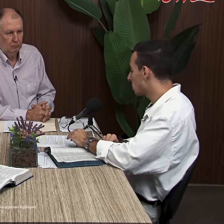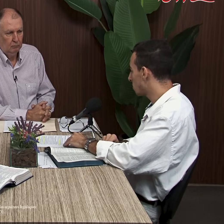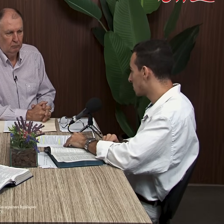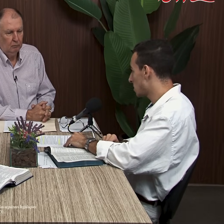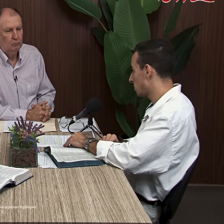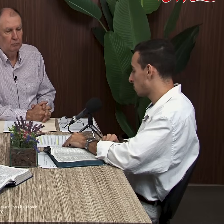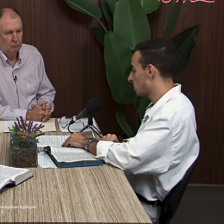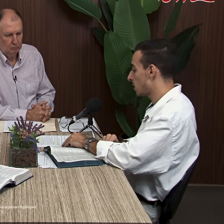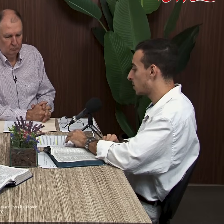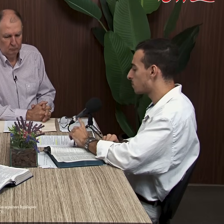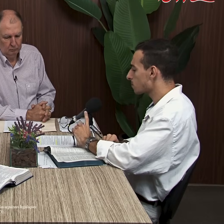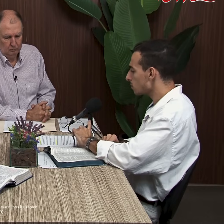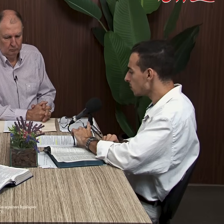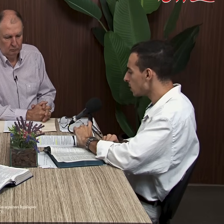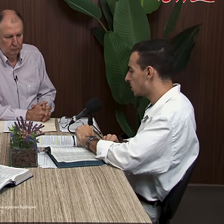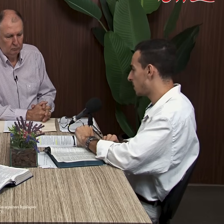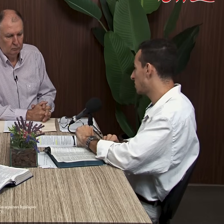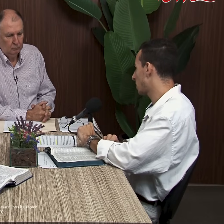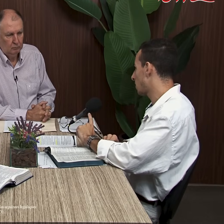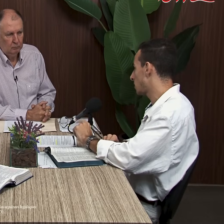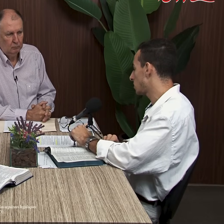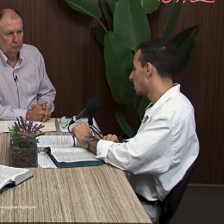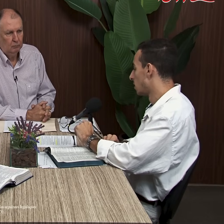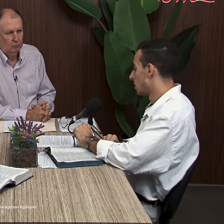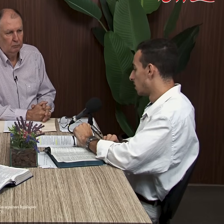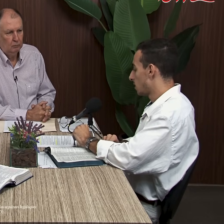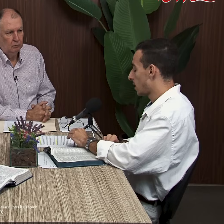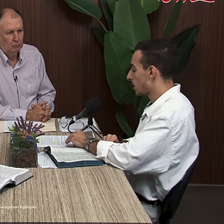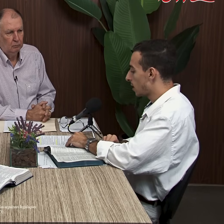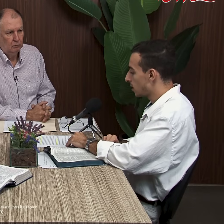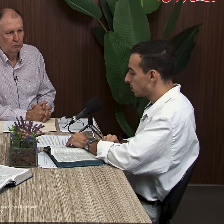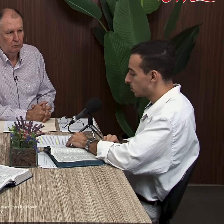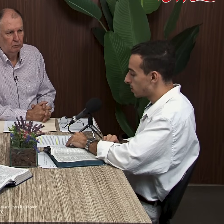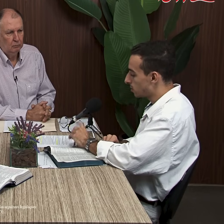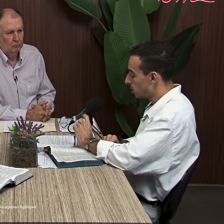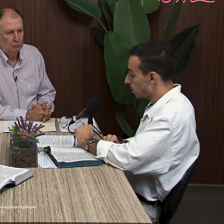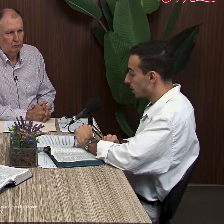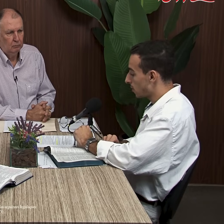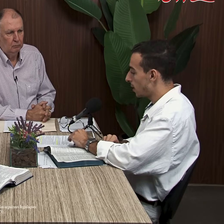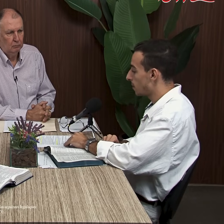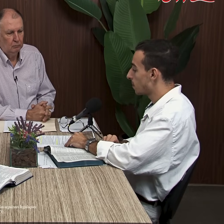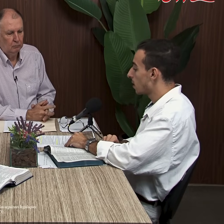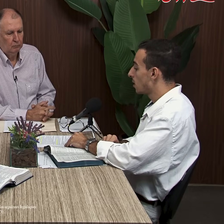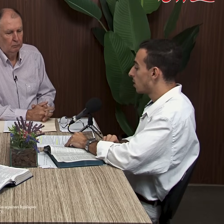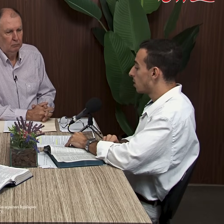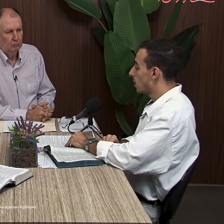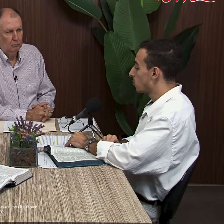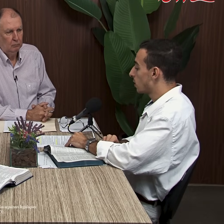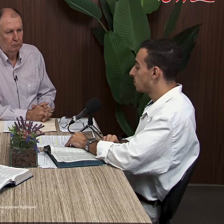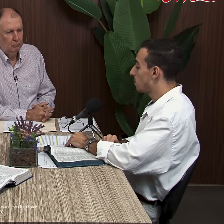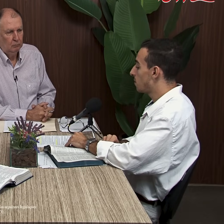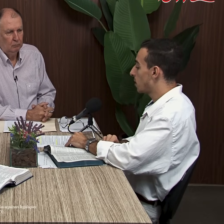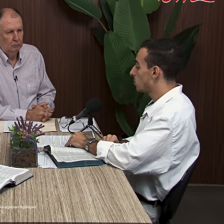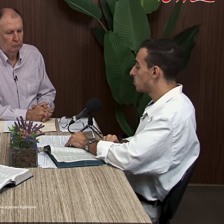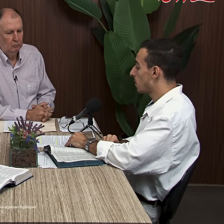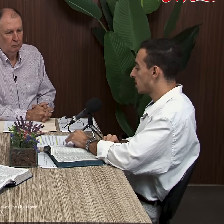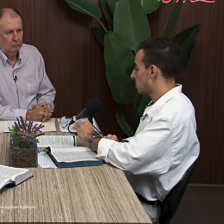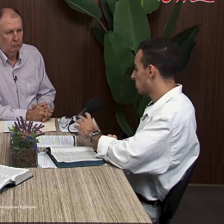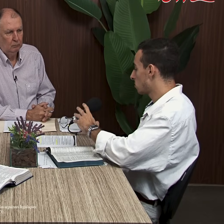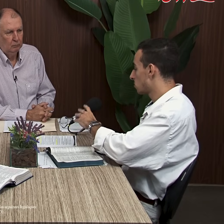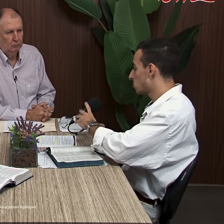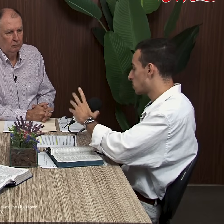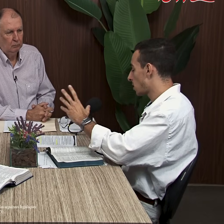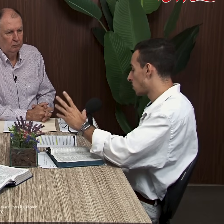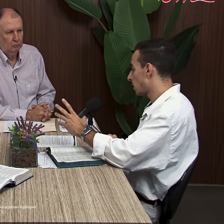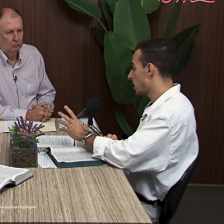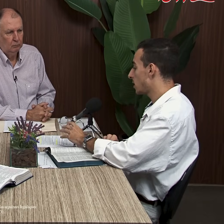em um dos Evangelhos Sem Fronteira, especificamente lá na região de Niterói, nós vivemos uma